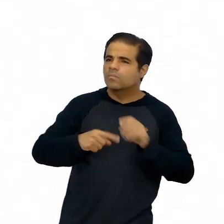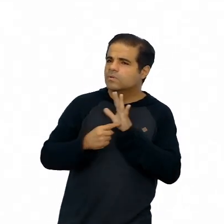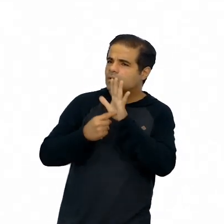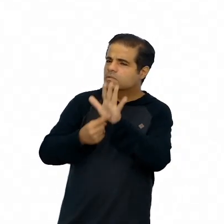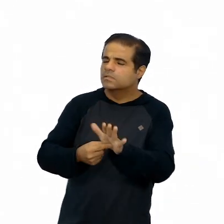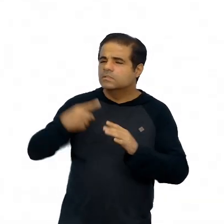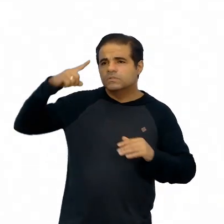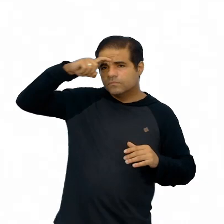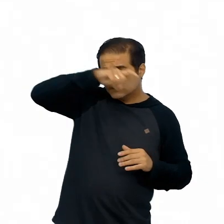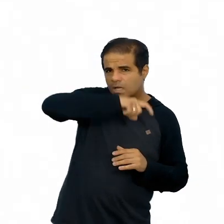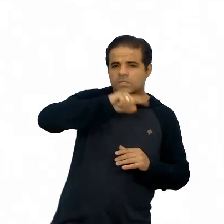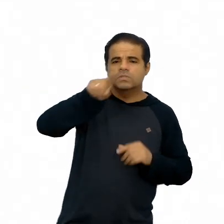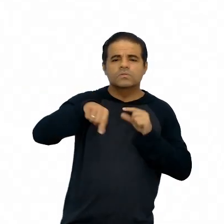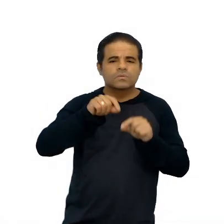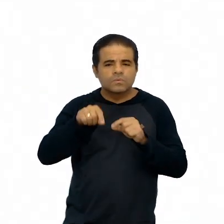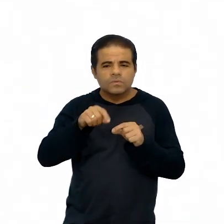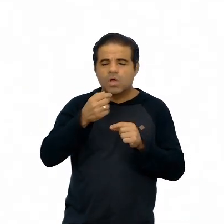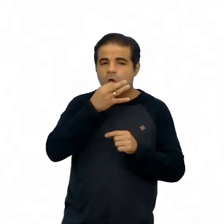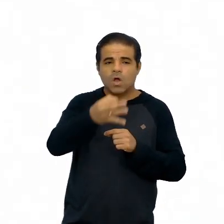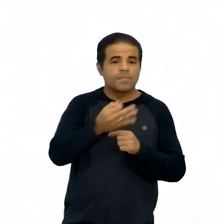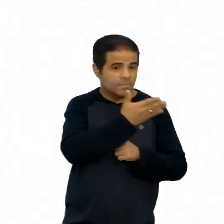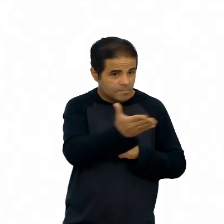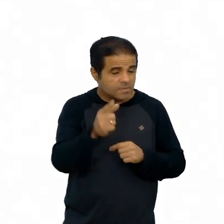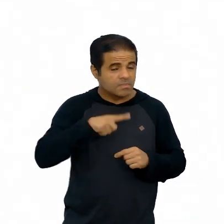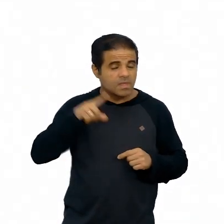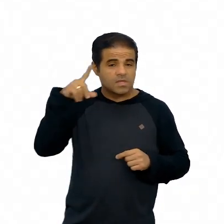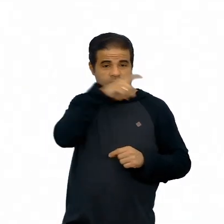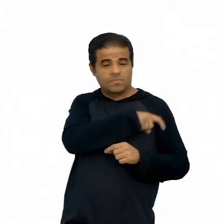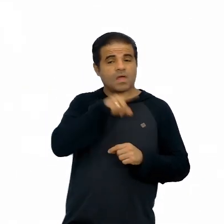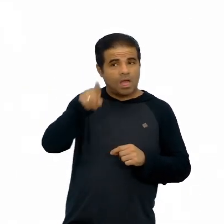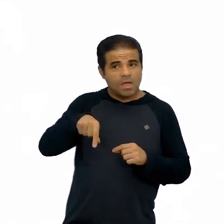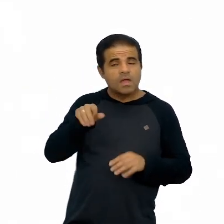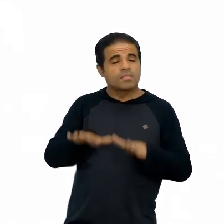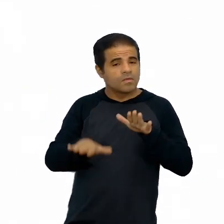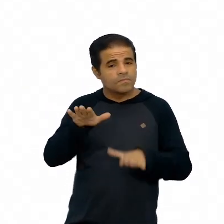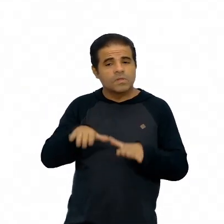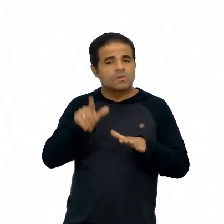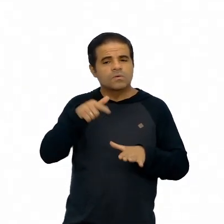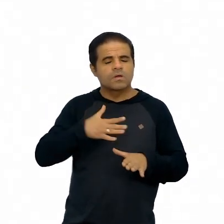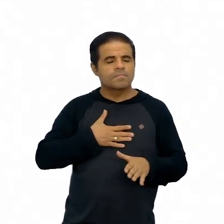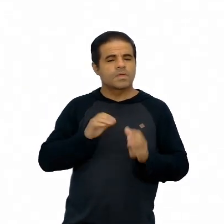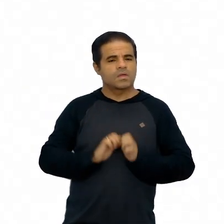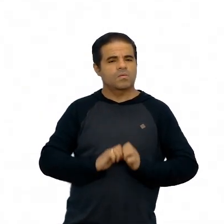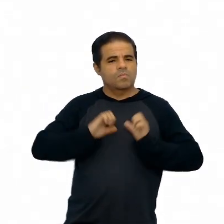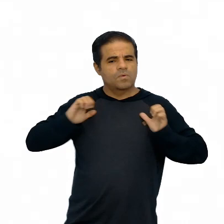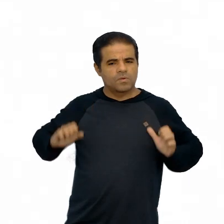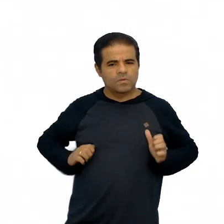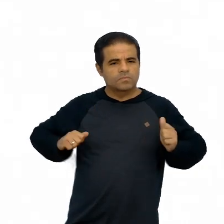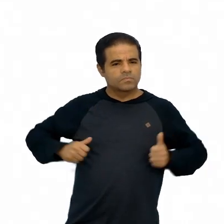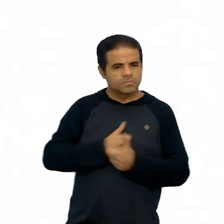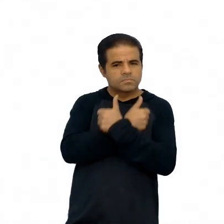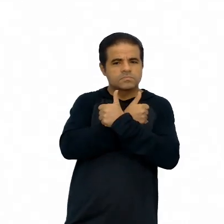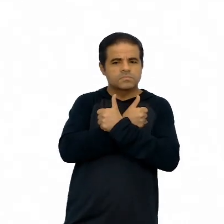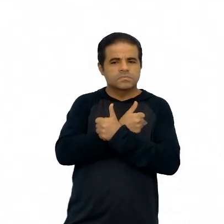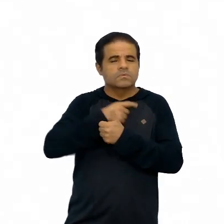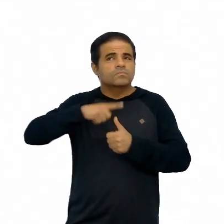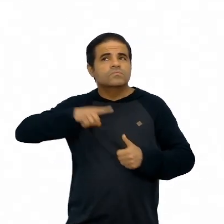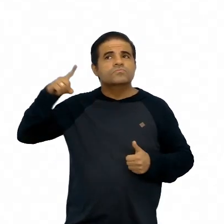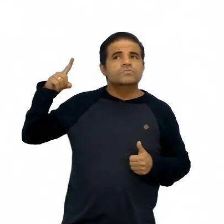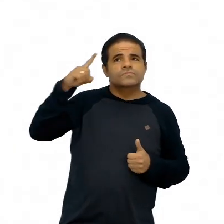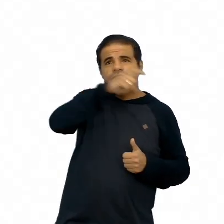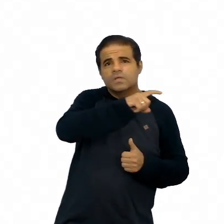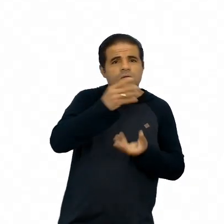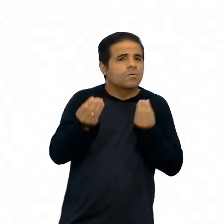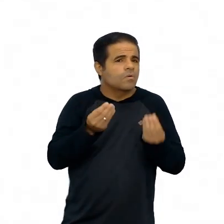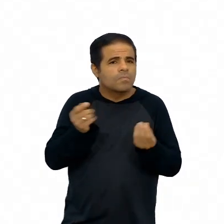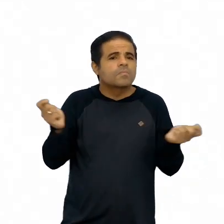apresentar dificuldade? Foi o que eu comentei para vocês, ele está com dificuldade, talvez, na minha equação do primeiro grau. O que eu tenho de dificuldade? Como